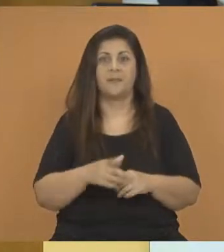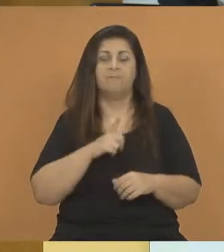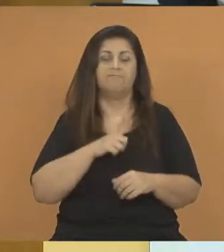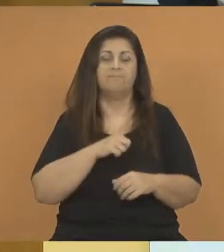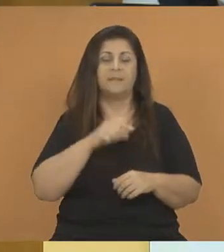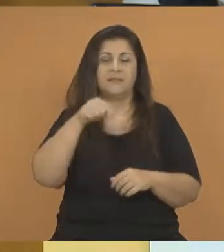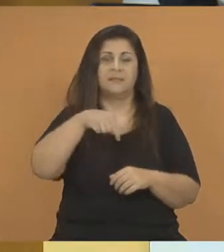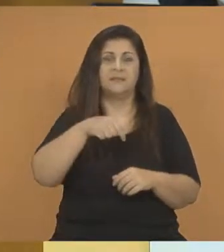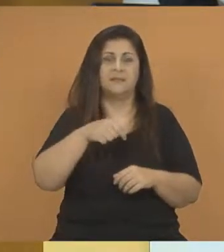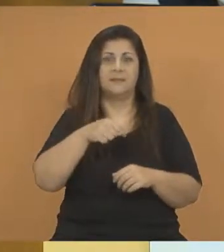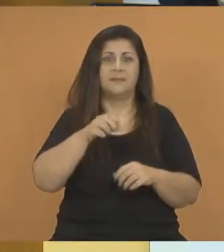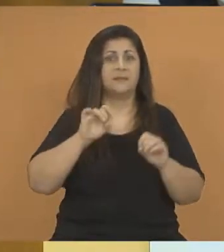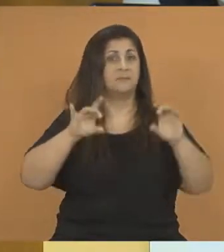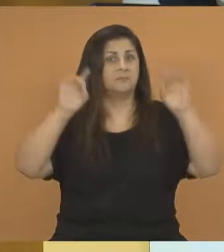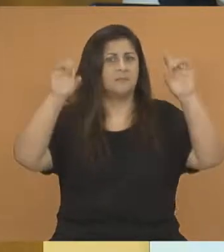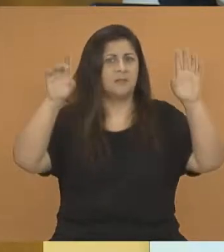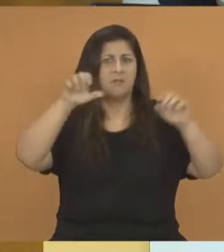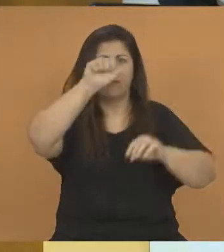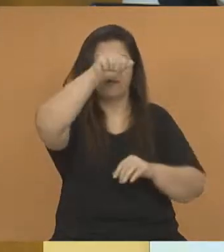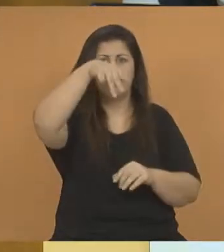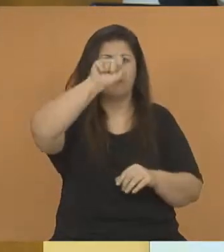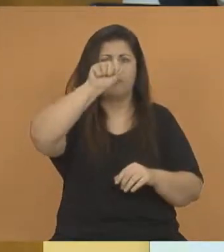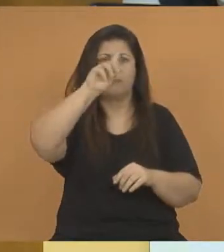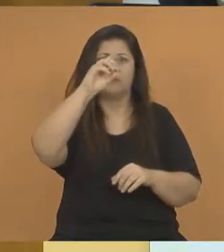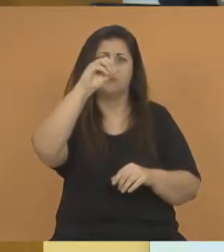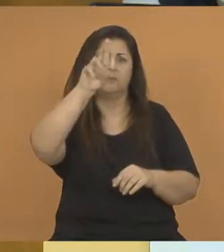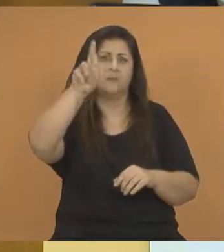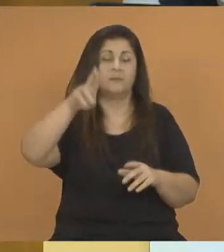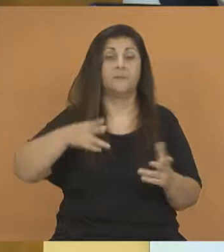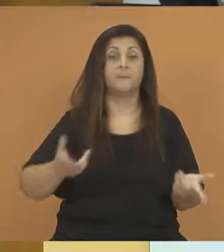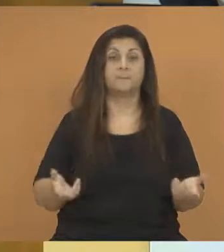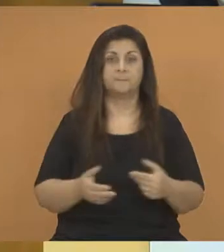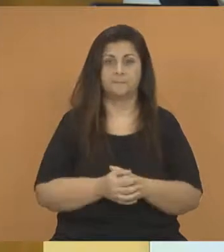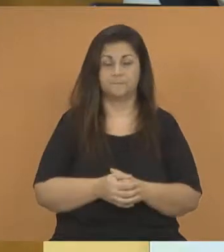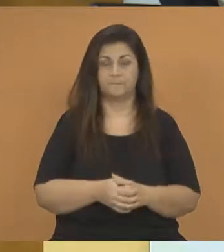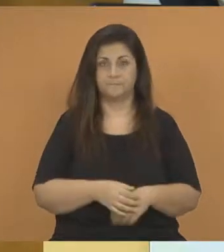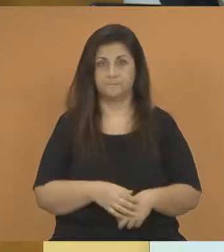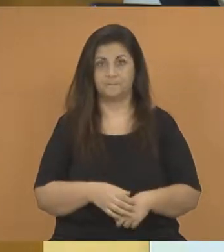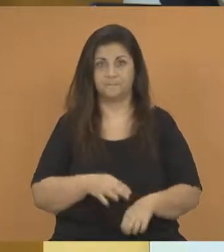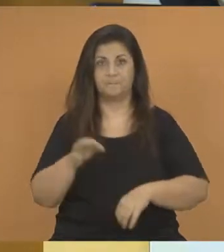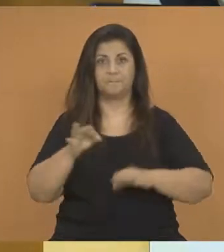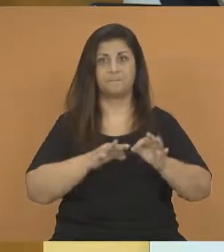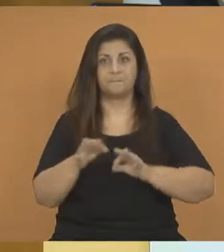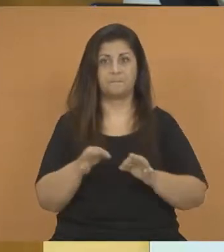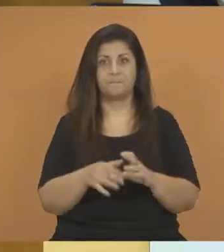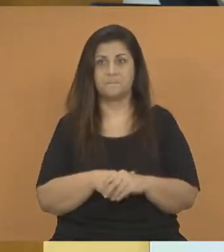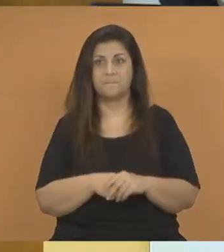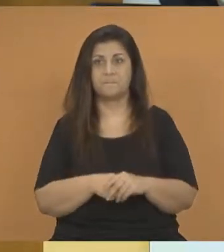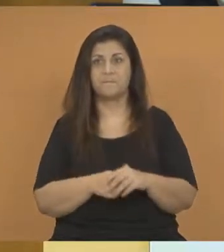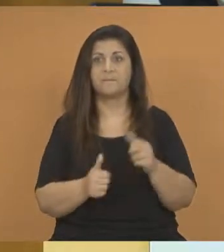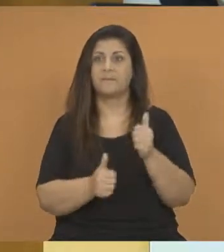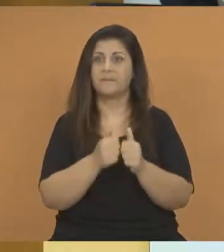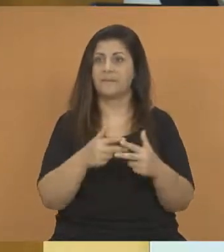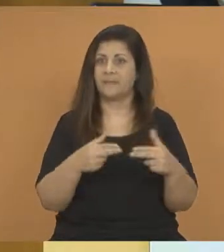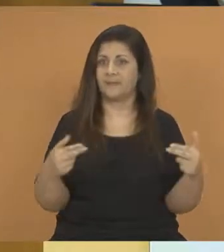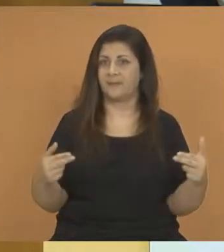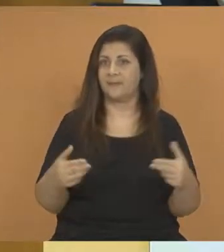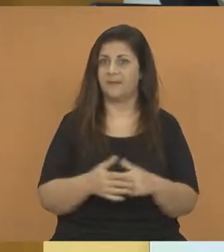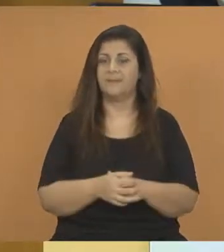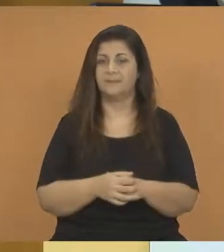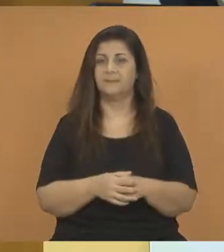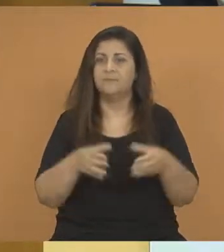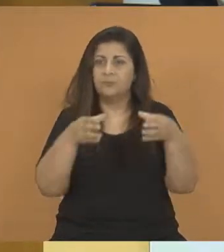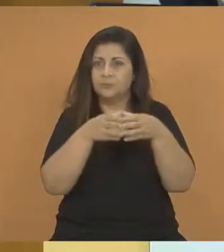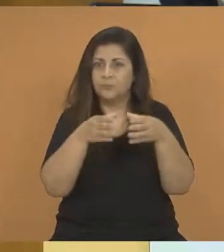especial o amador, bem como sugerir medidas de interesses e promoção do esporte. A Frente